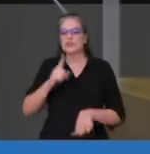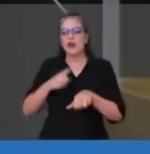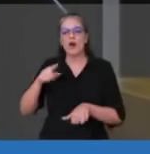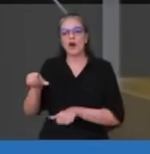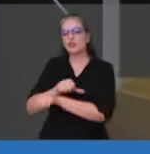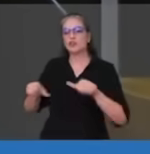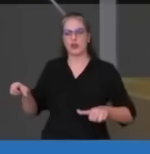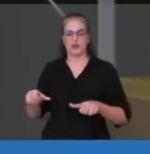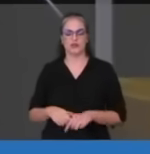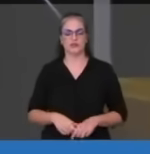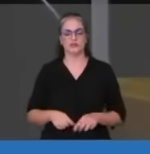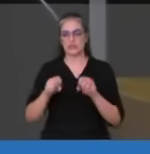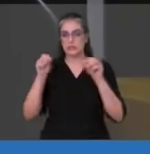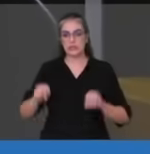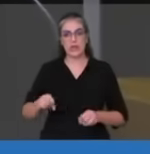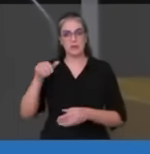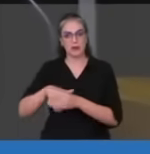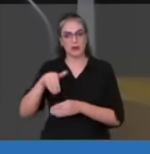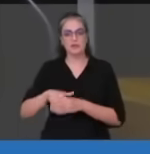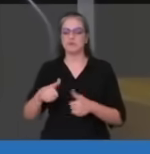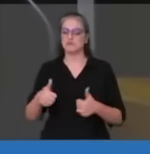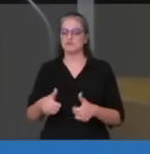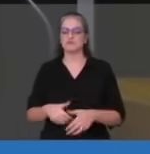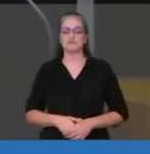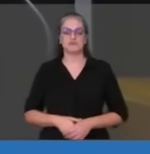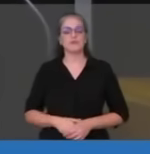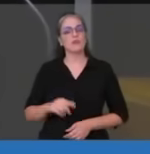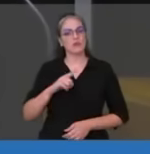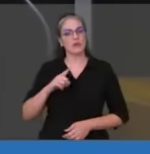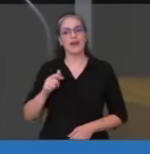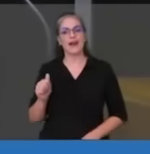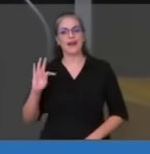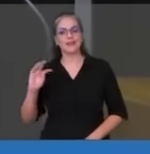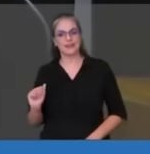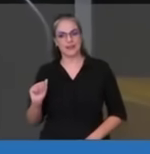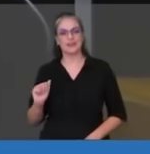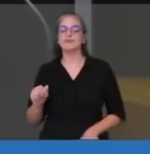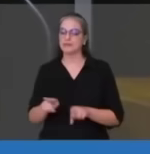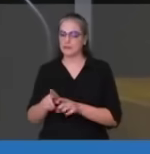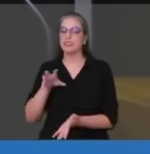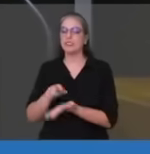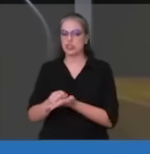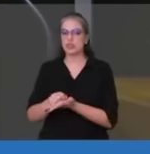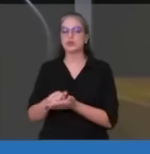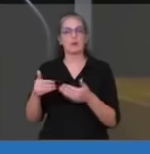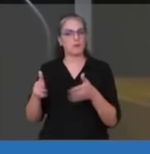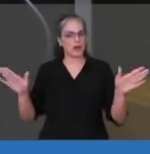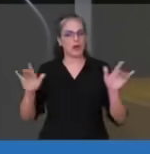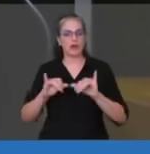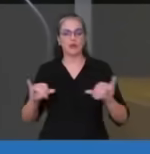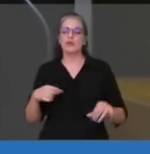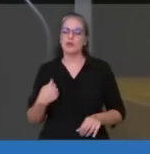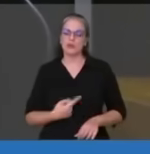sistema eleitoral brasileiro inclusive com a publicação das atas eleitorais que tanto clamamos para que a